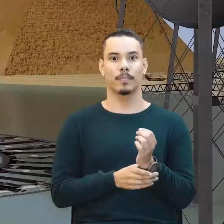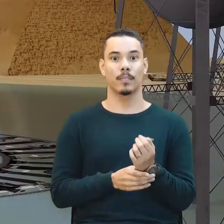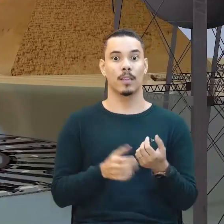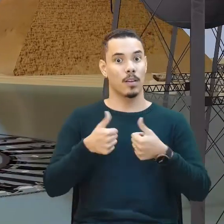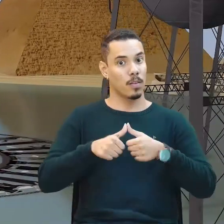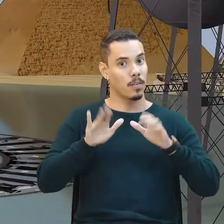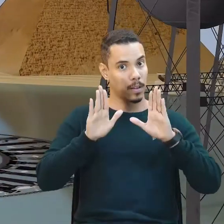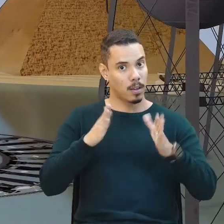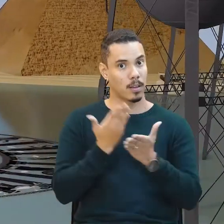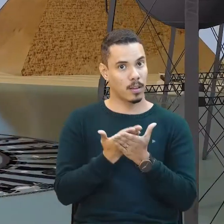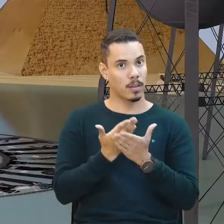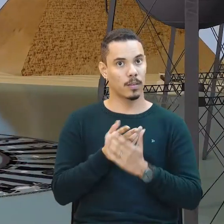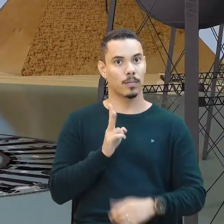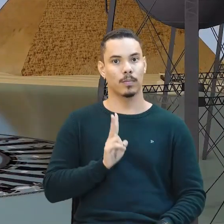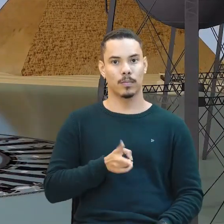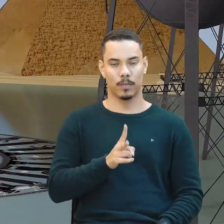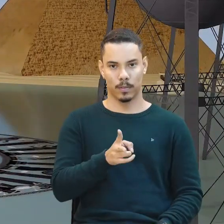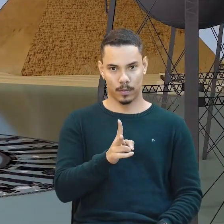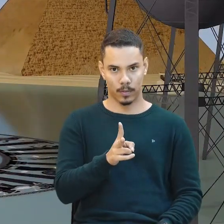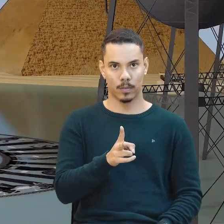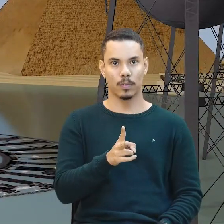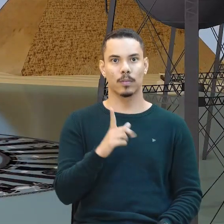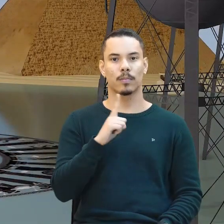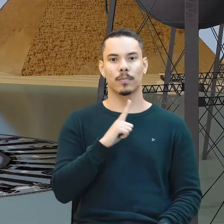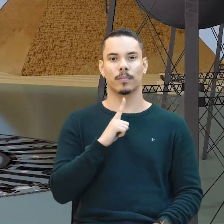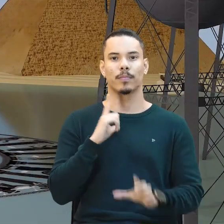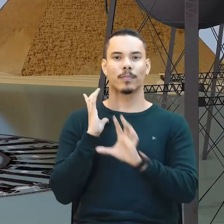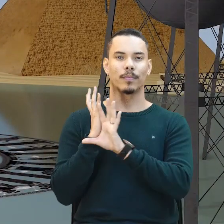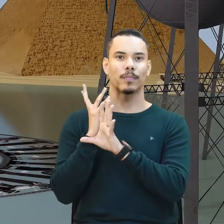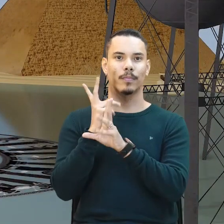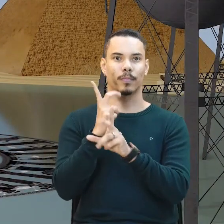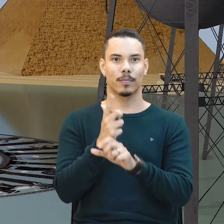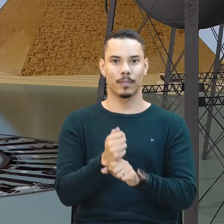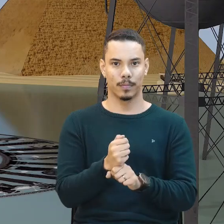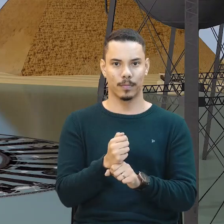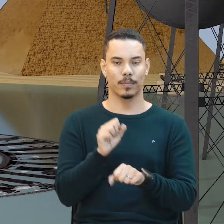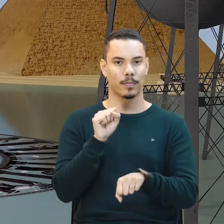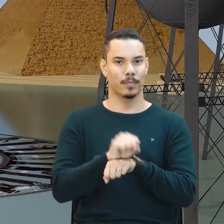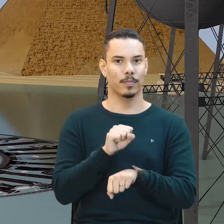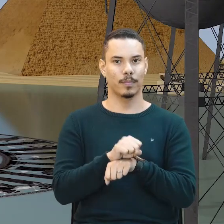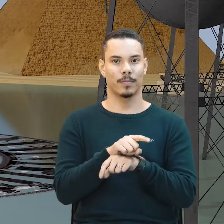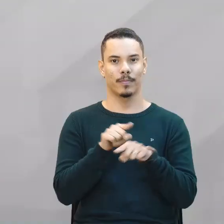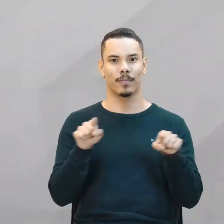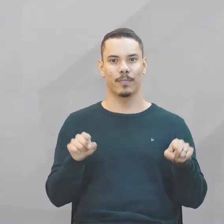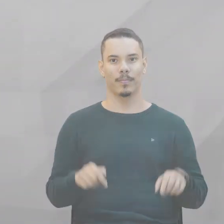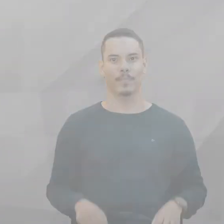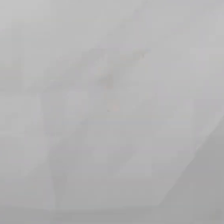porque a aula continua. A gente vai para a nossa revisão. Aguardo vocês.